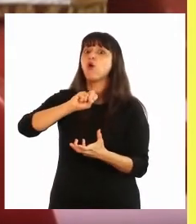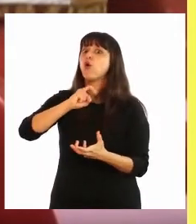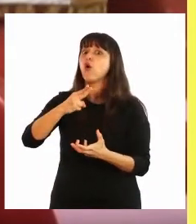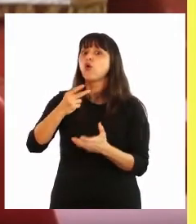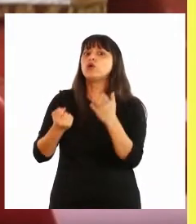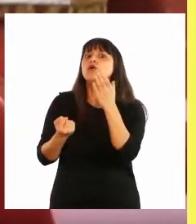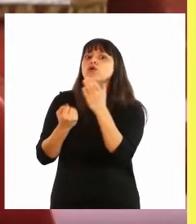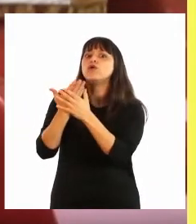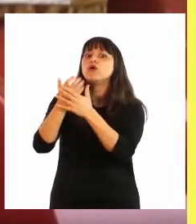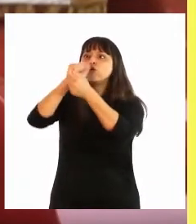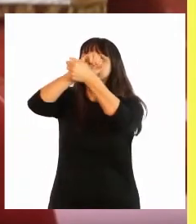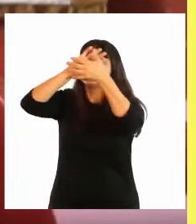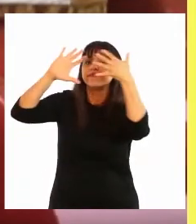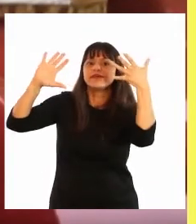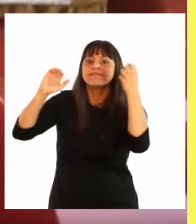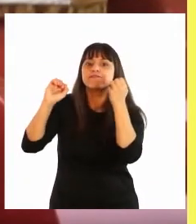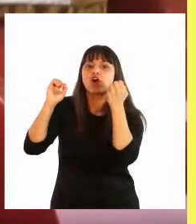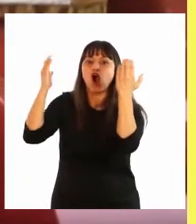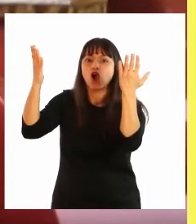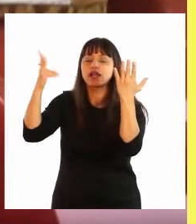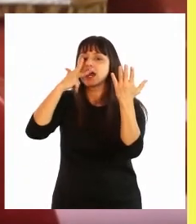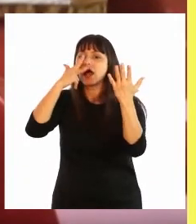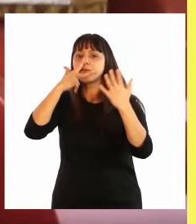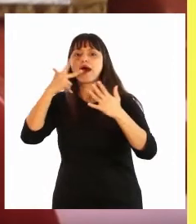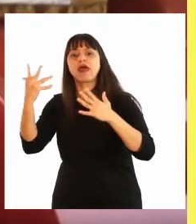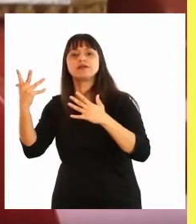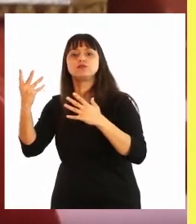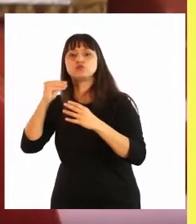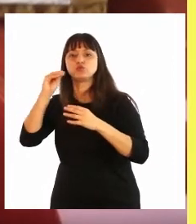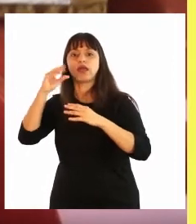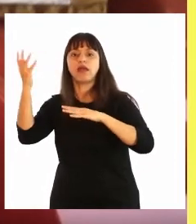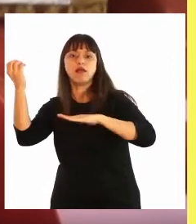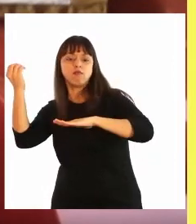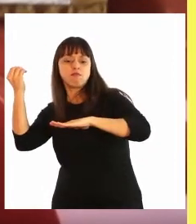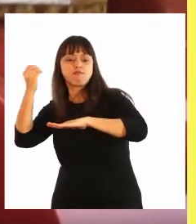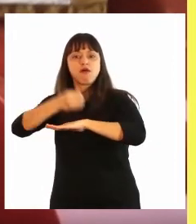Então, como se viesse de fora e cai aqui.